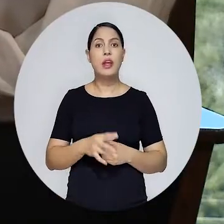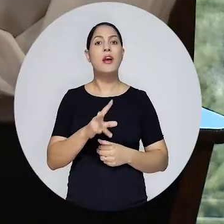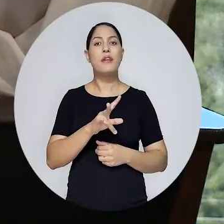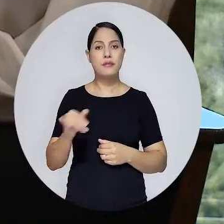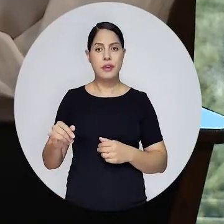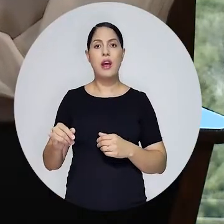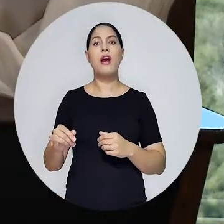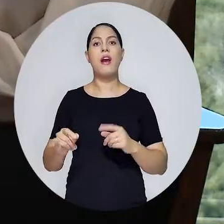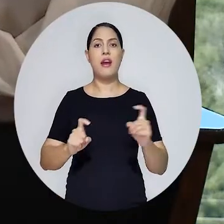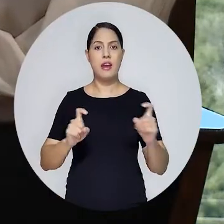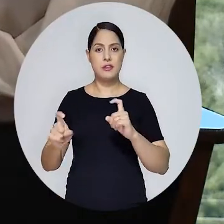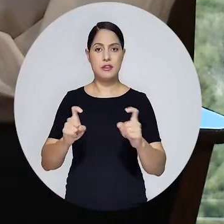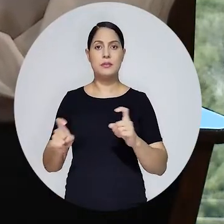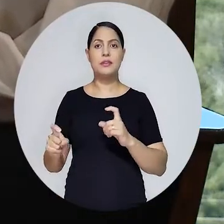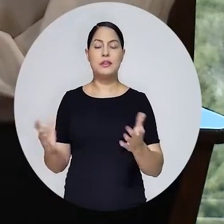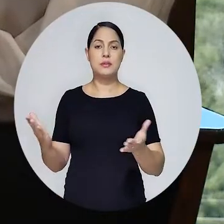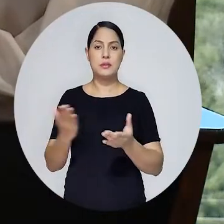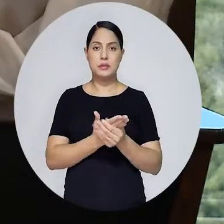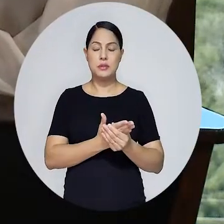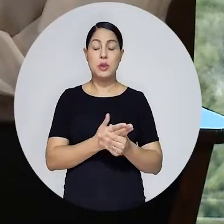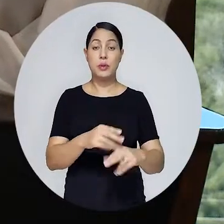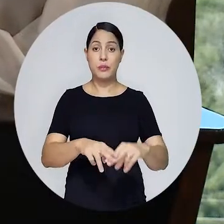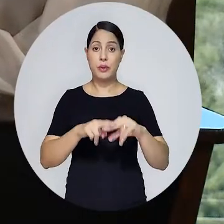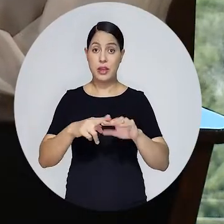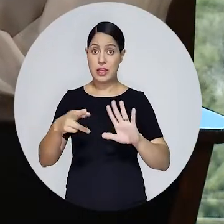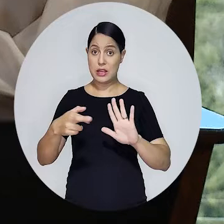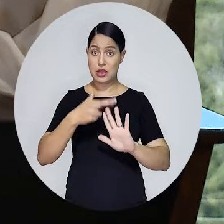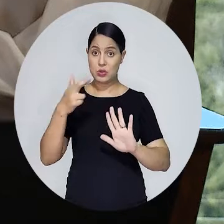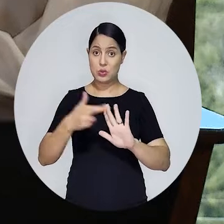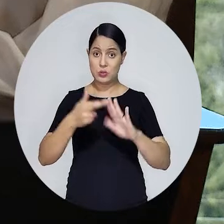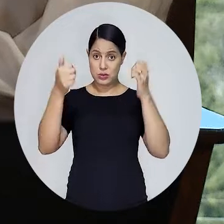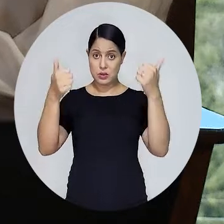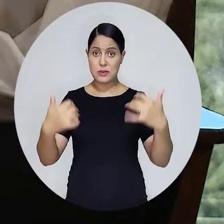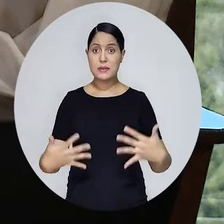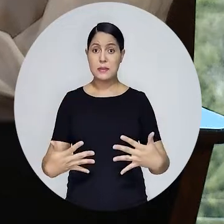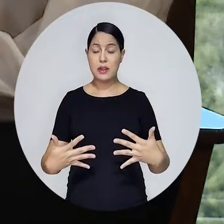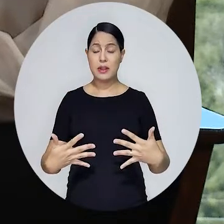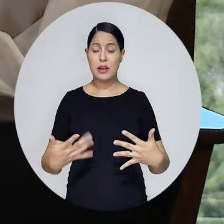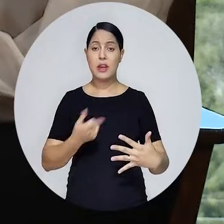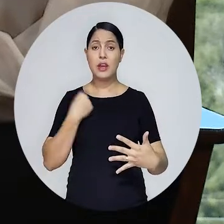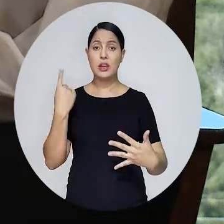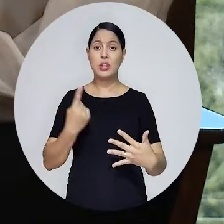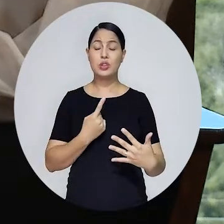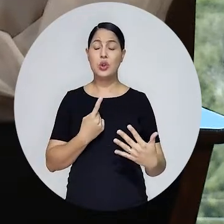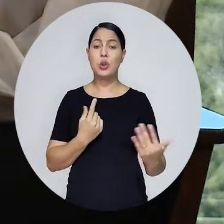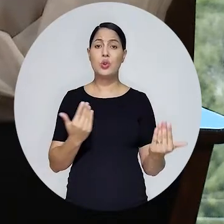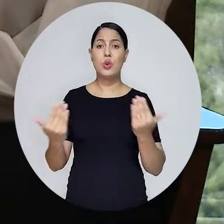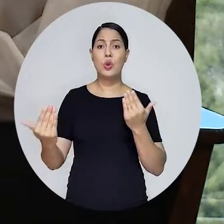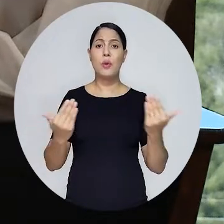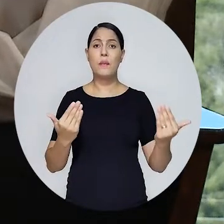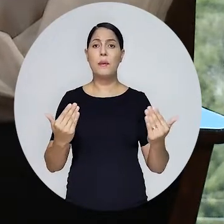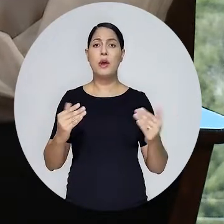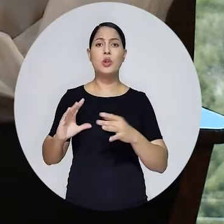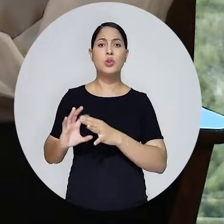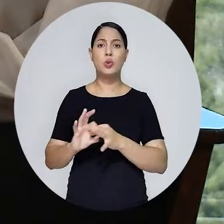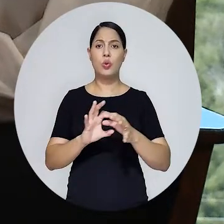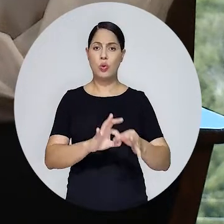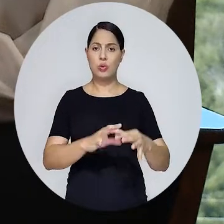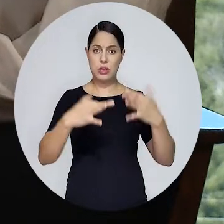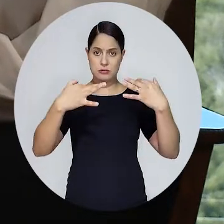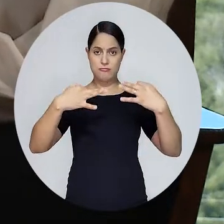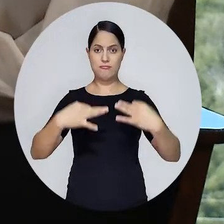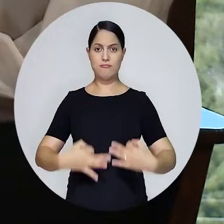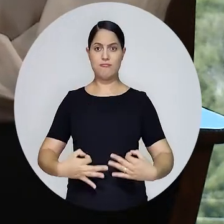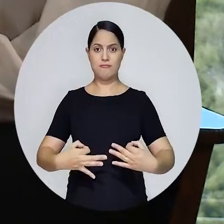consequência será imediata a nível discricionário administrativo. Diz a resolução que nós equiparamos isso à